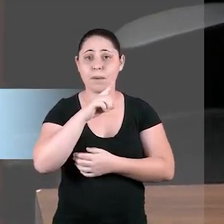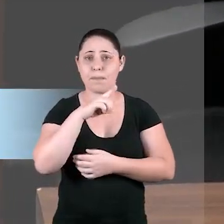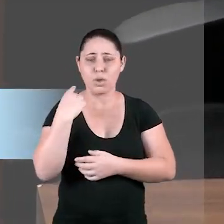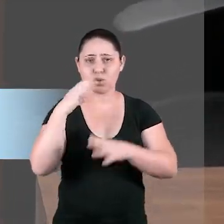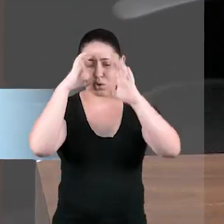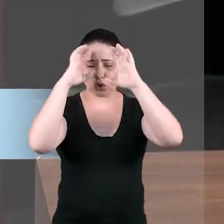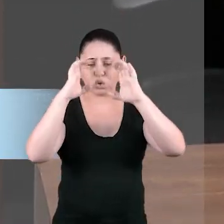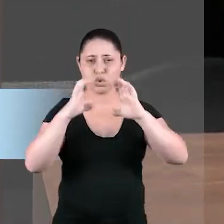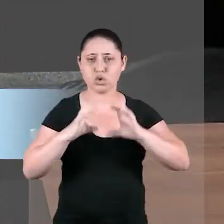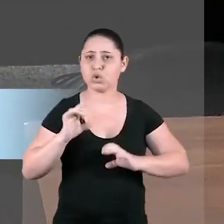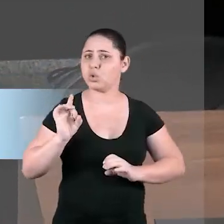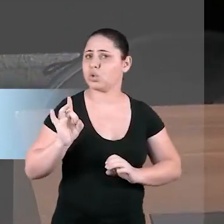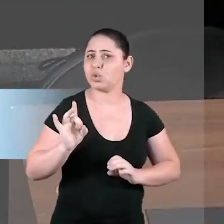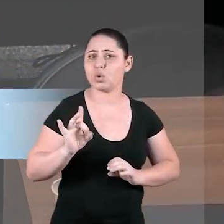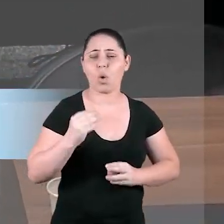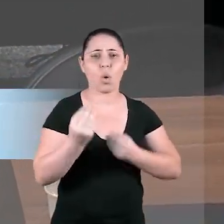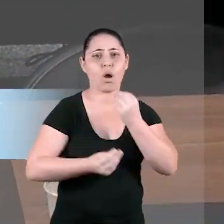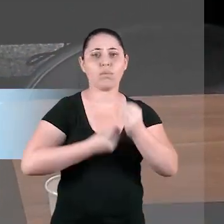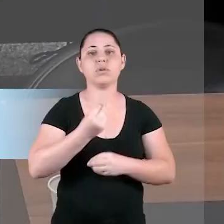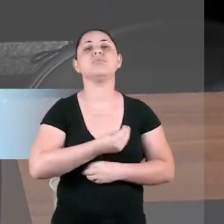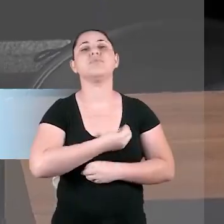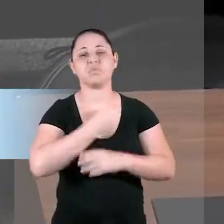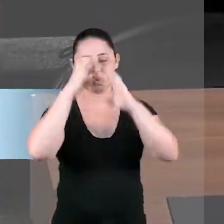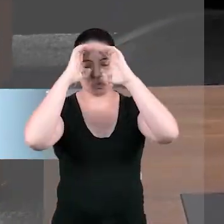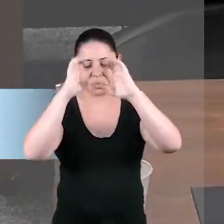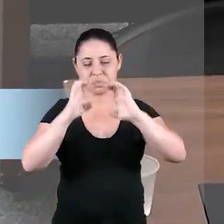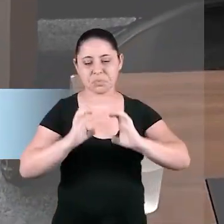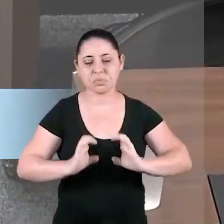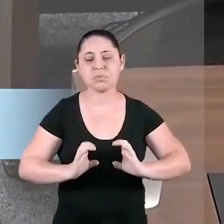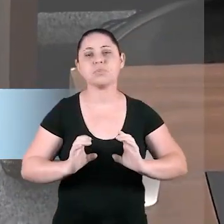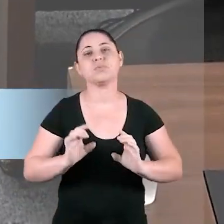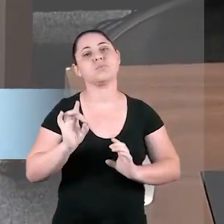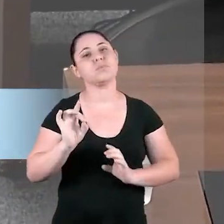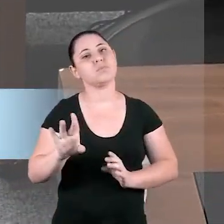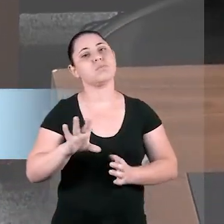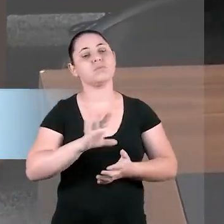Uma morte digna somente é possível mediante uma vida digna.